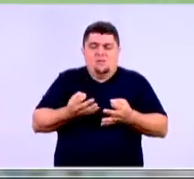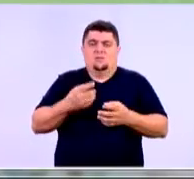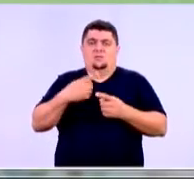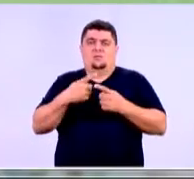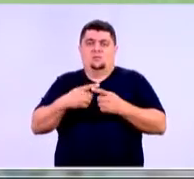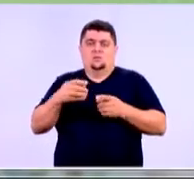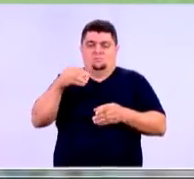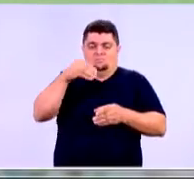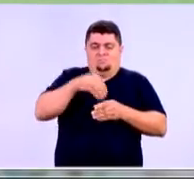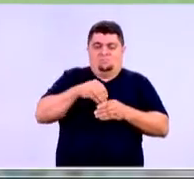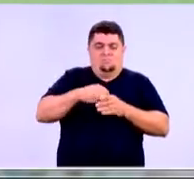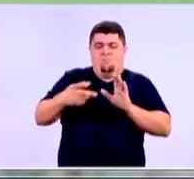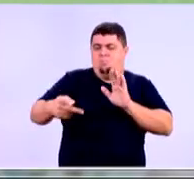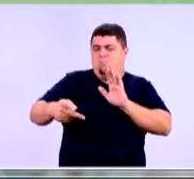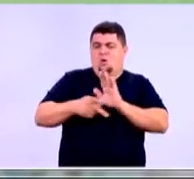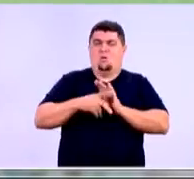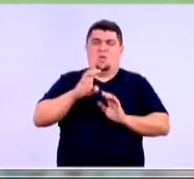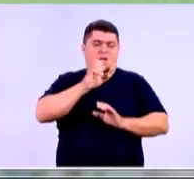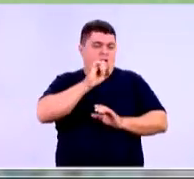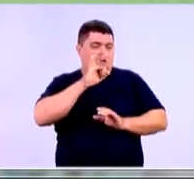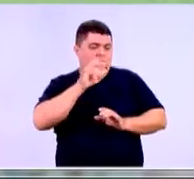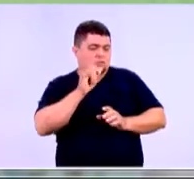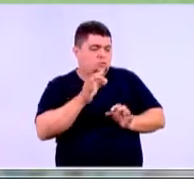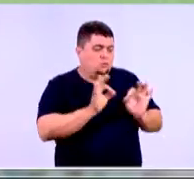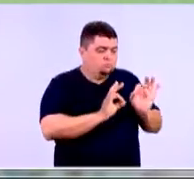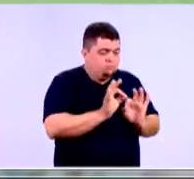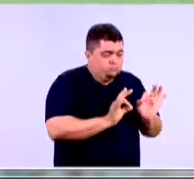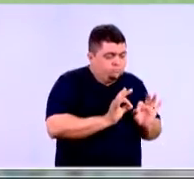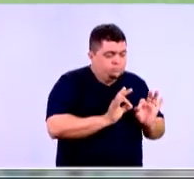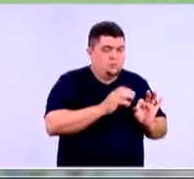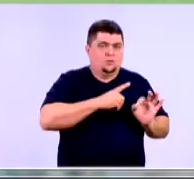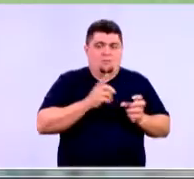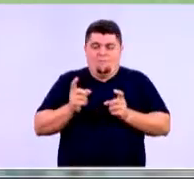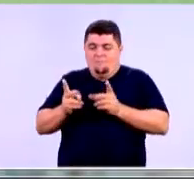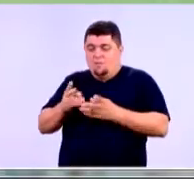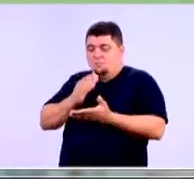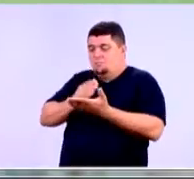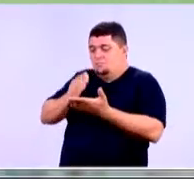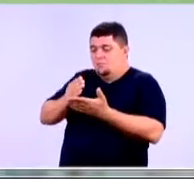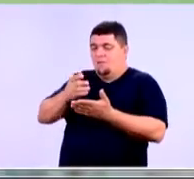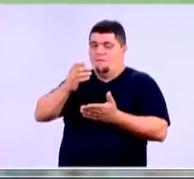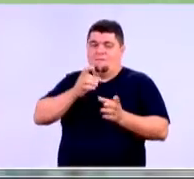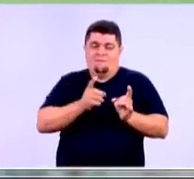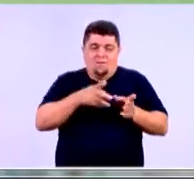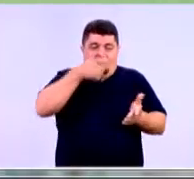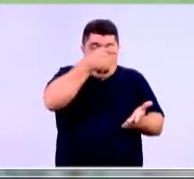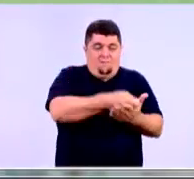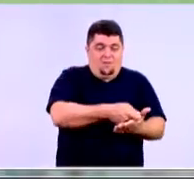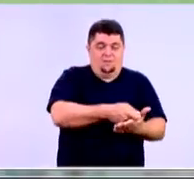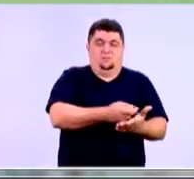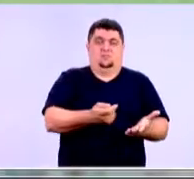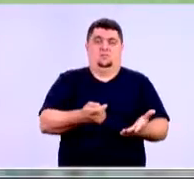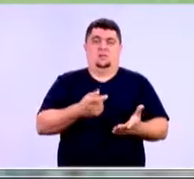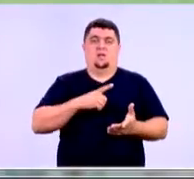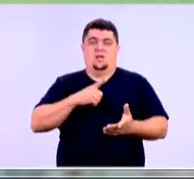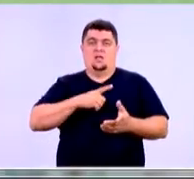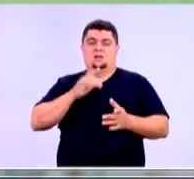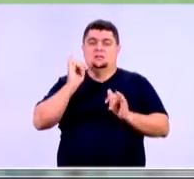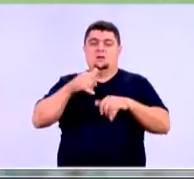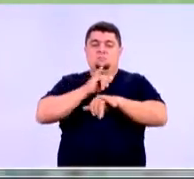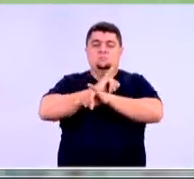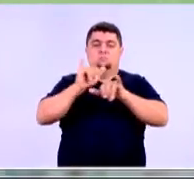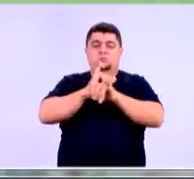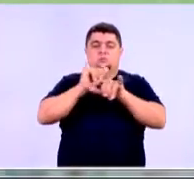internos, tem a ver com os estoques, tem a ver com a quantidade de vendas a prazo, vendas à vista, e isso vai produzir